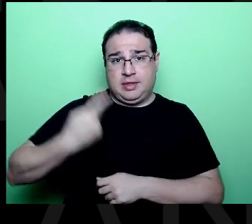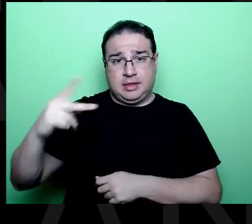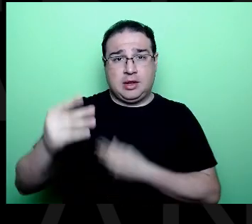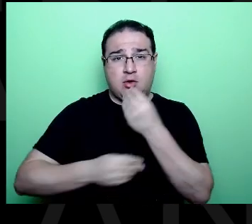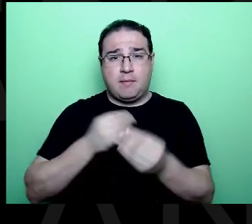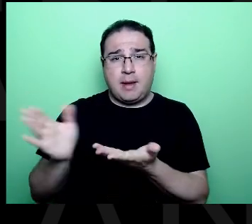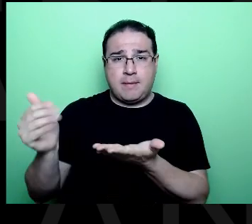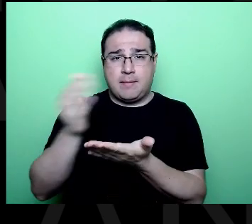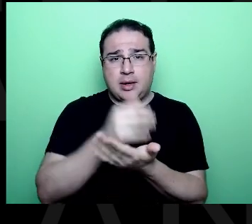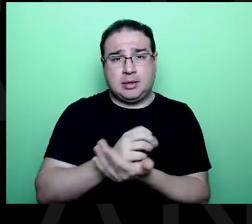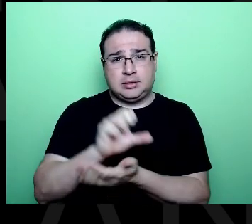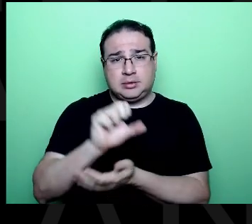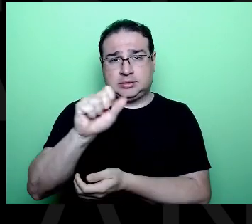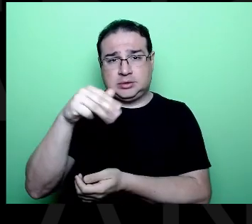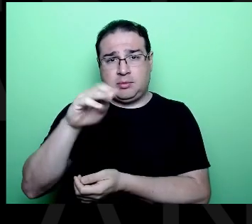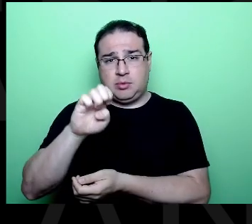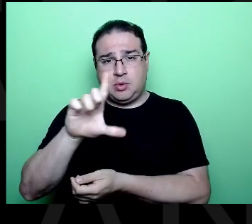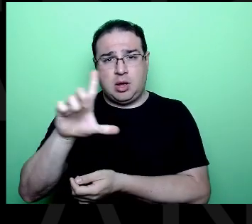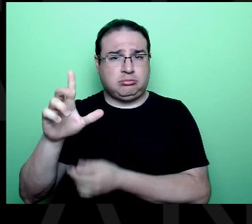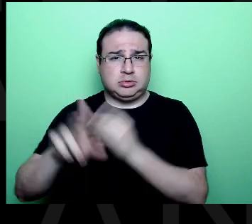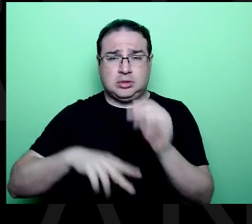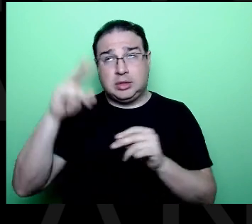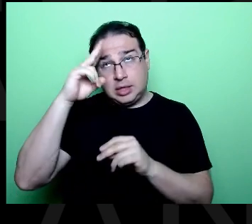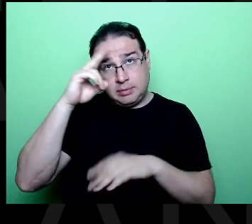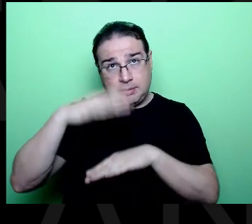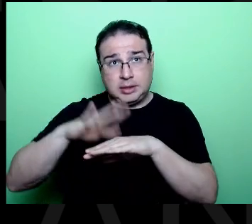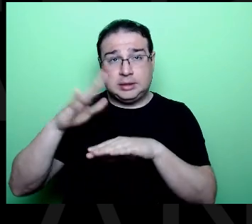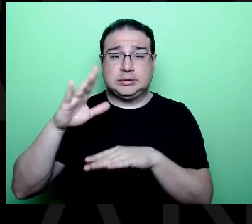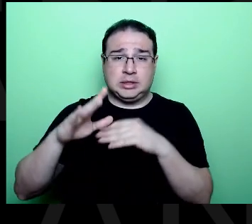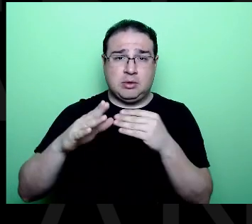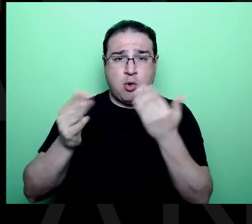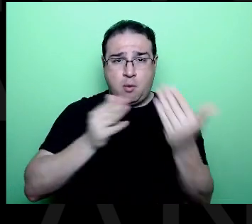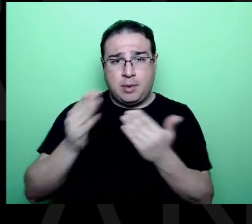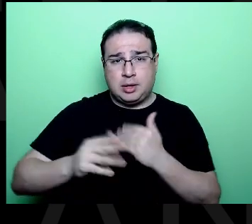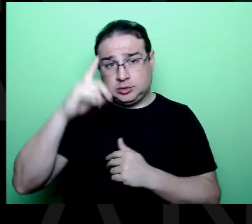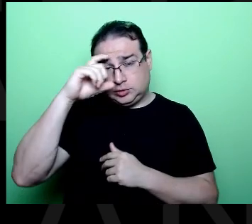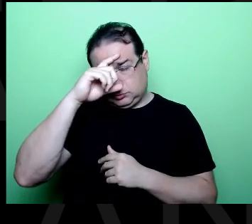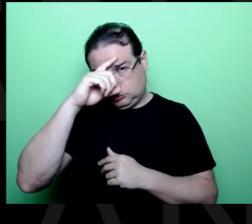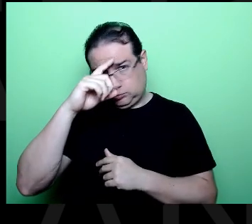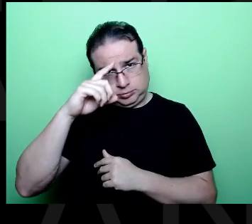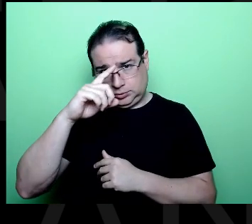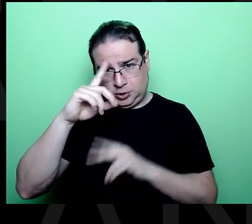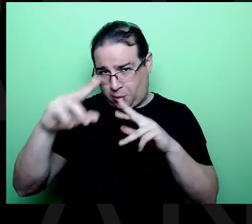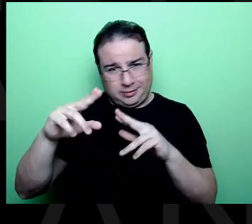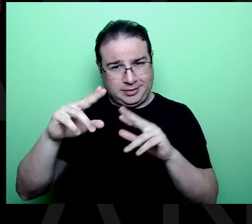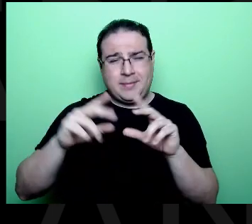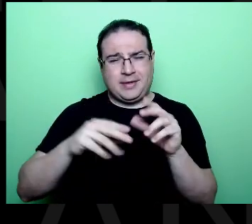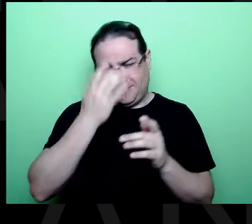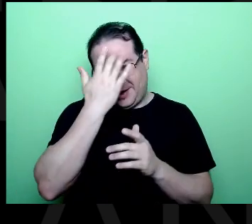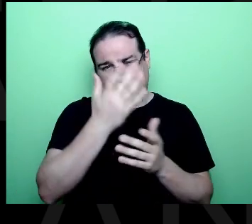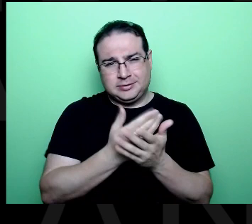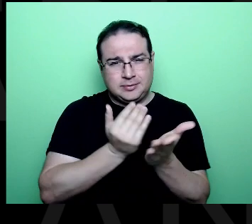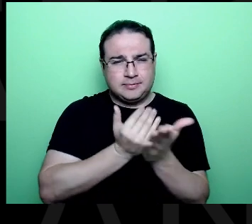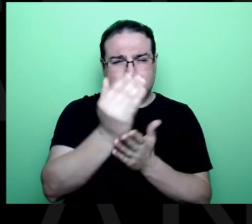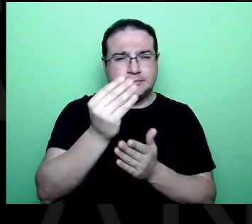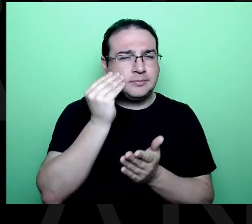Então é mais difícil, tipo, você falou, pegar uma biografia do Marighella. No caso do Samuel, era um livro de memória, né? Então era menos difícil. E eu